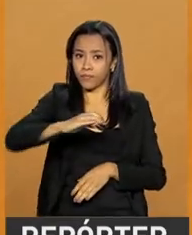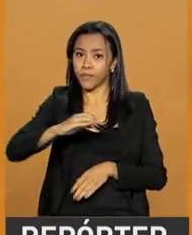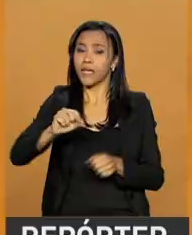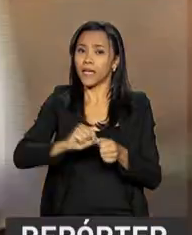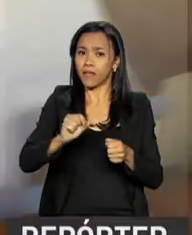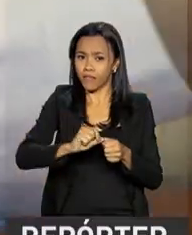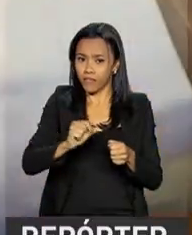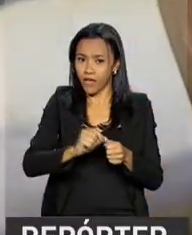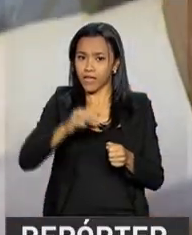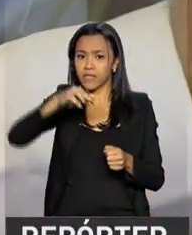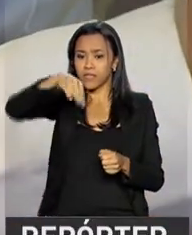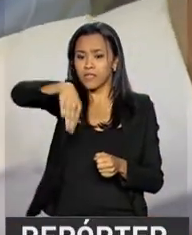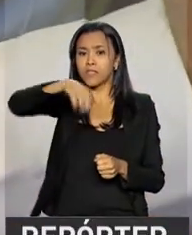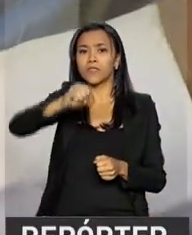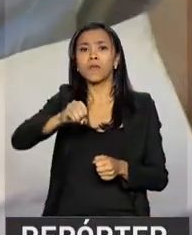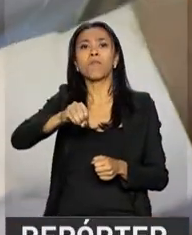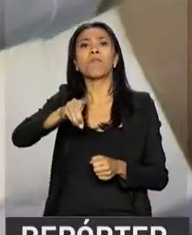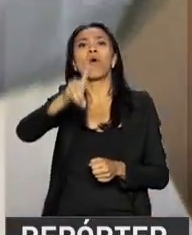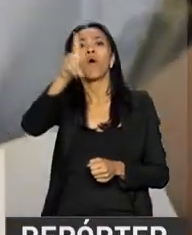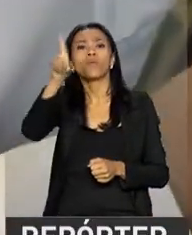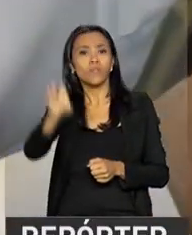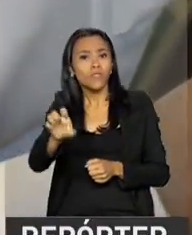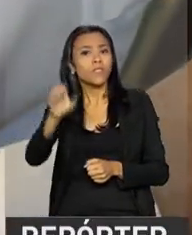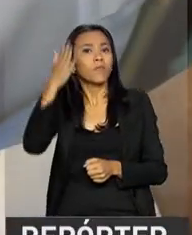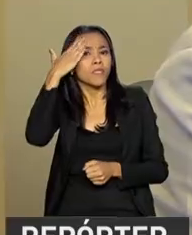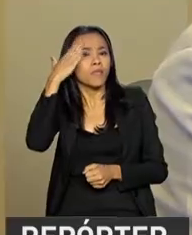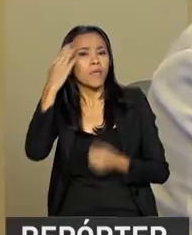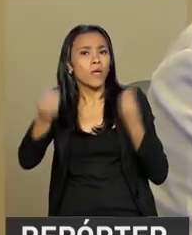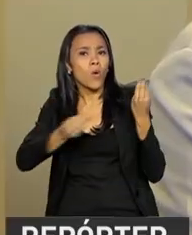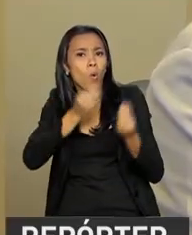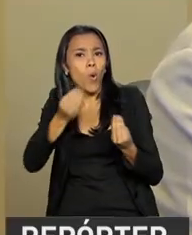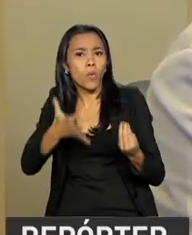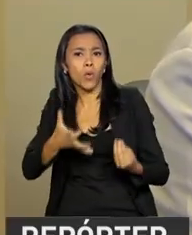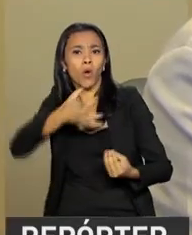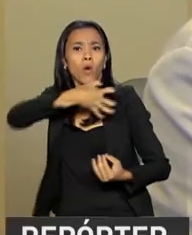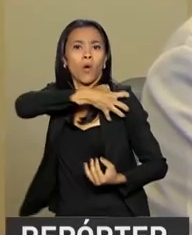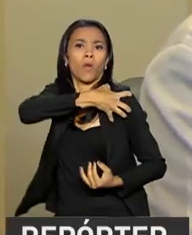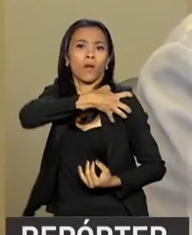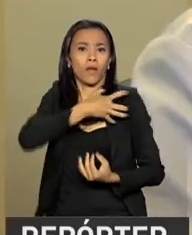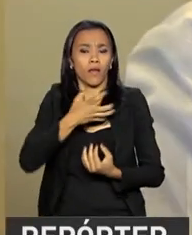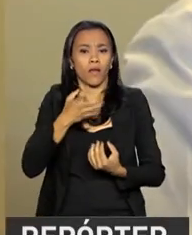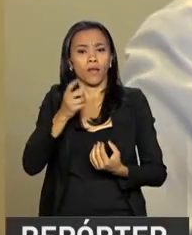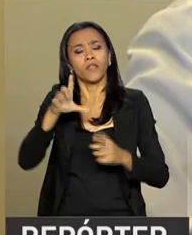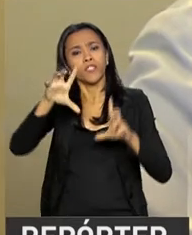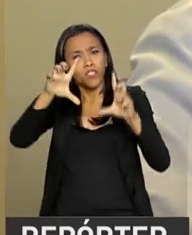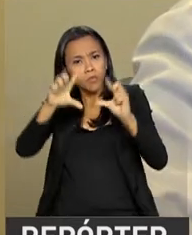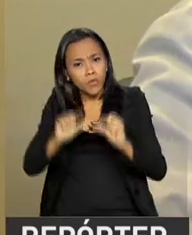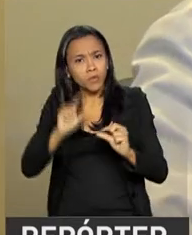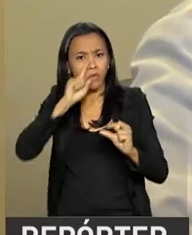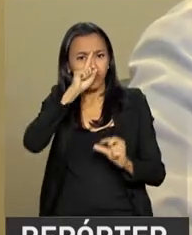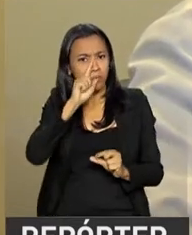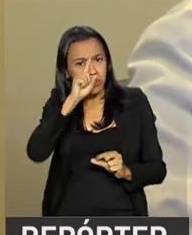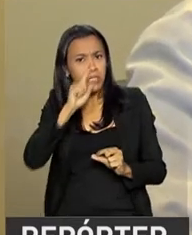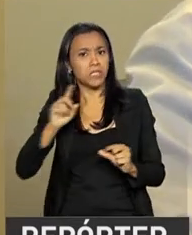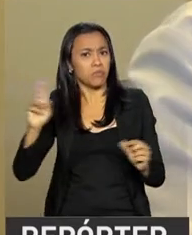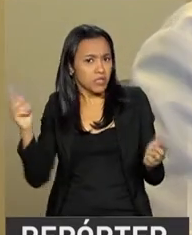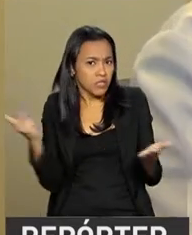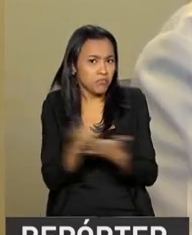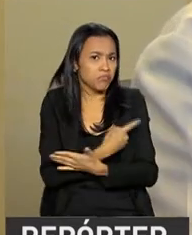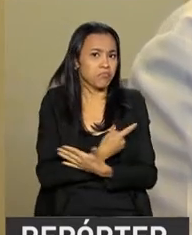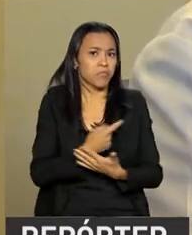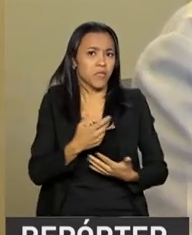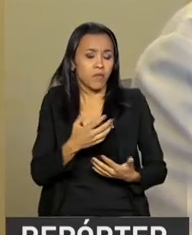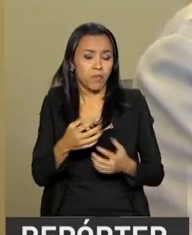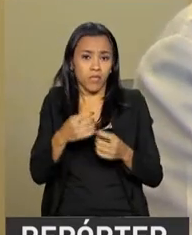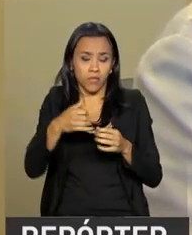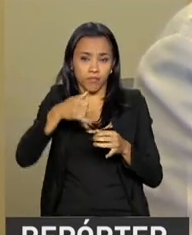em três desses para que os médicos tenham mais precisão na hora de colocar as próteses e diminuir o risco de atingir estruturas como